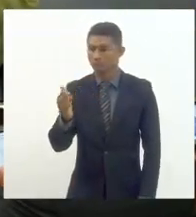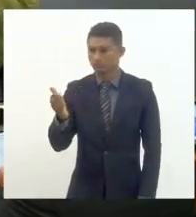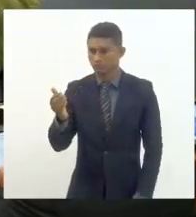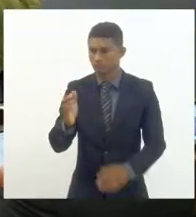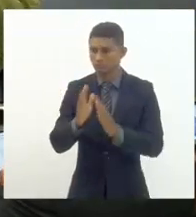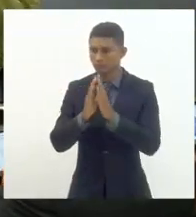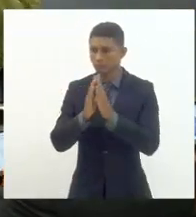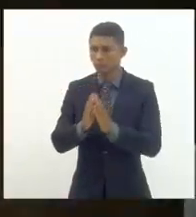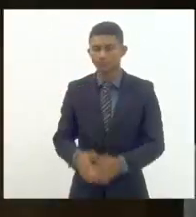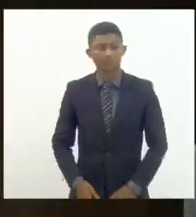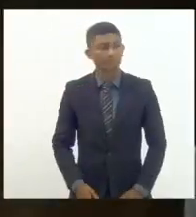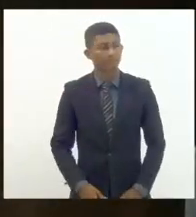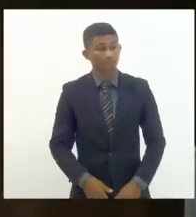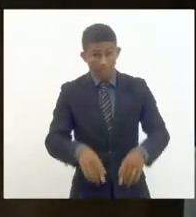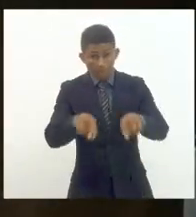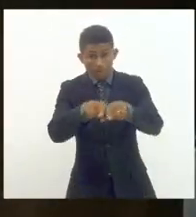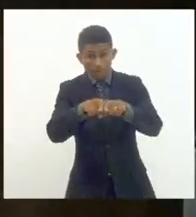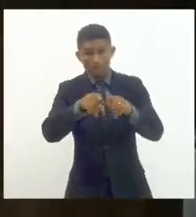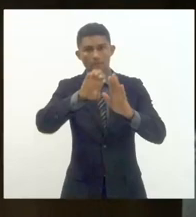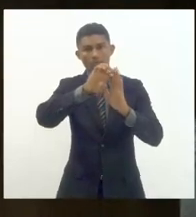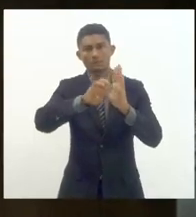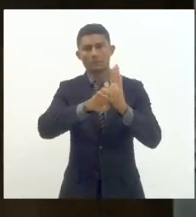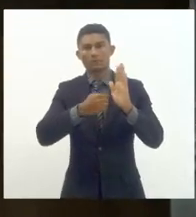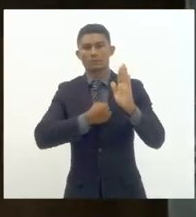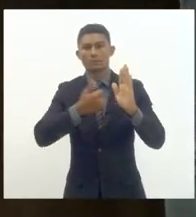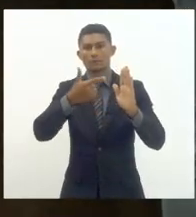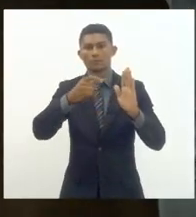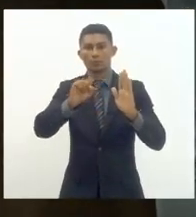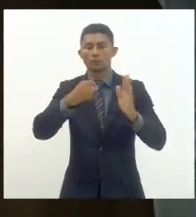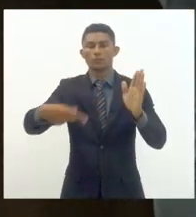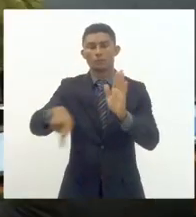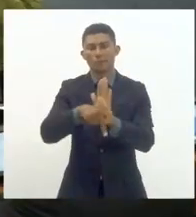E aqui também a emenda 28 do deputado Serafini.